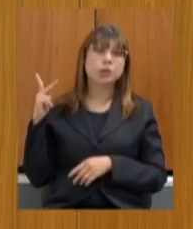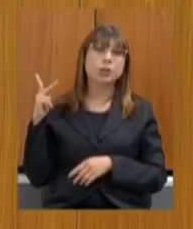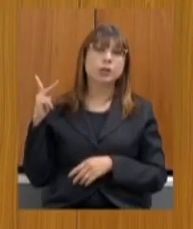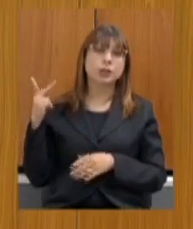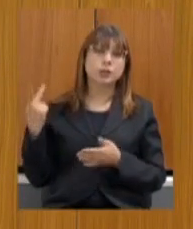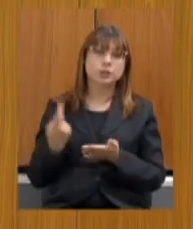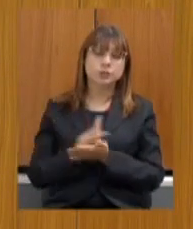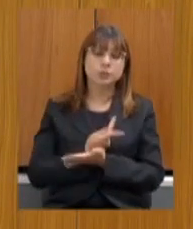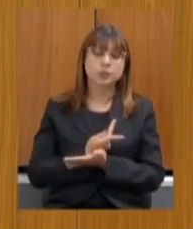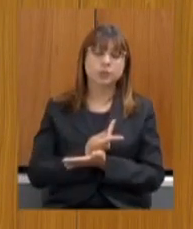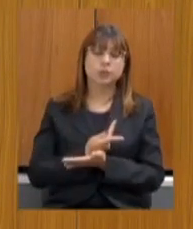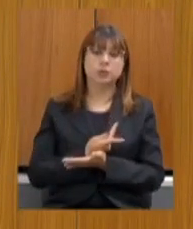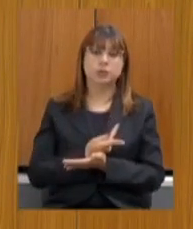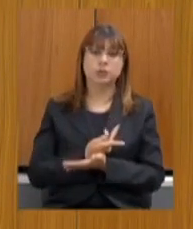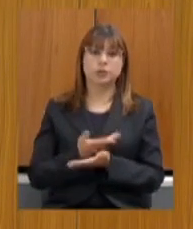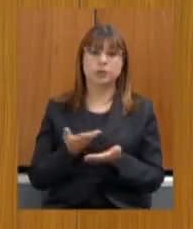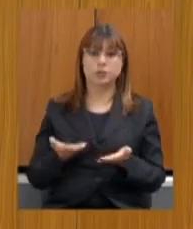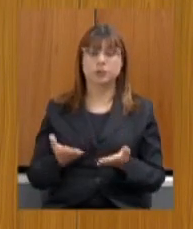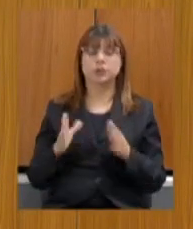essa casa